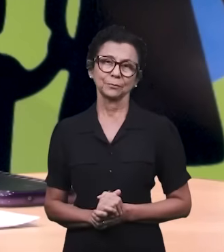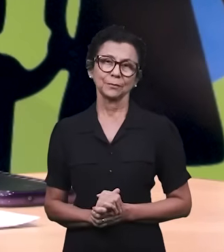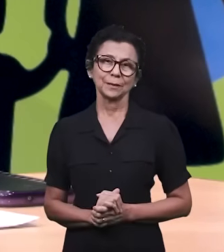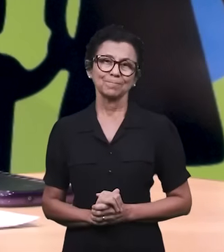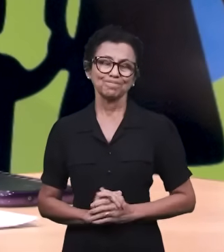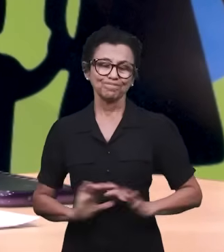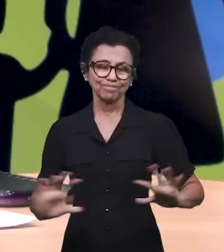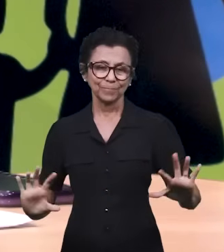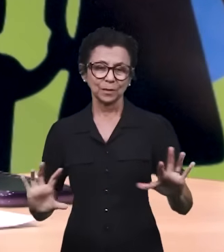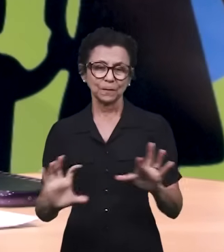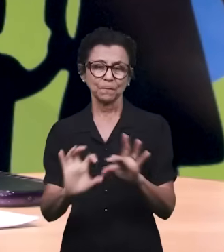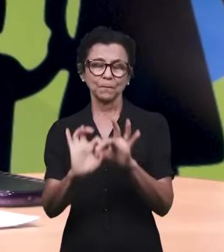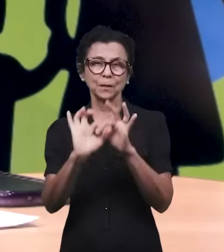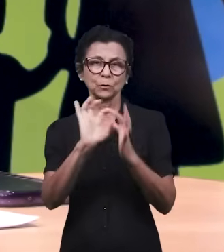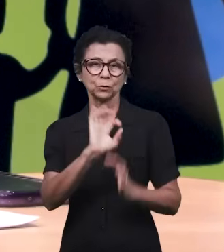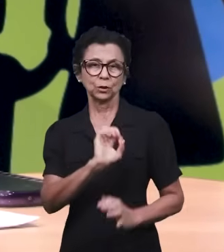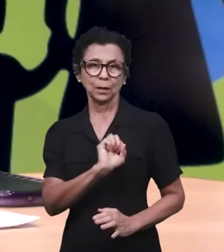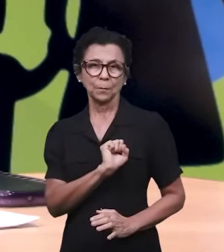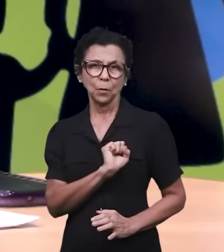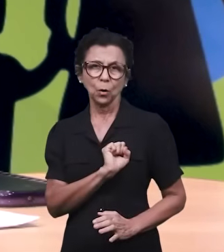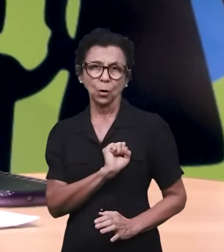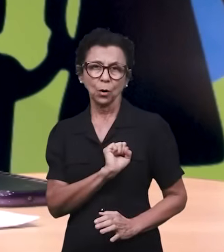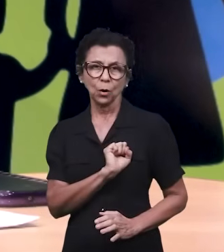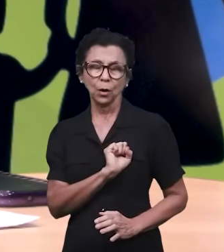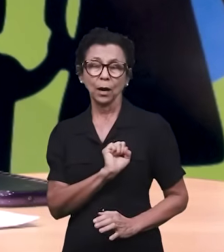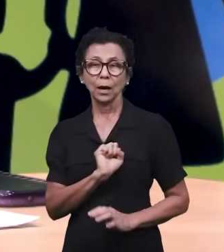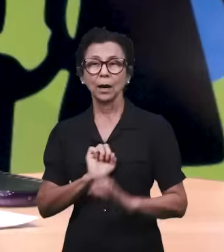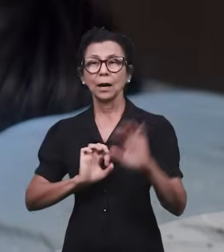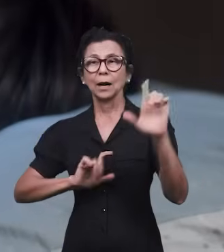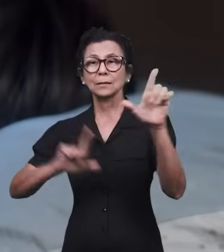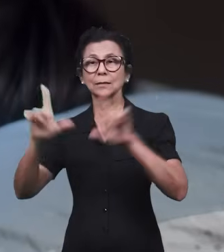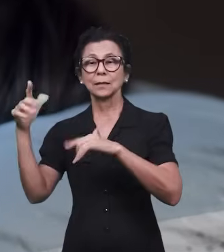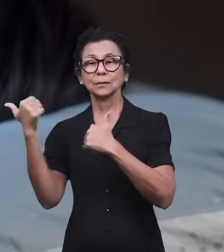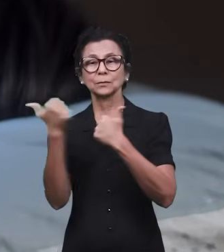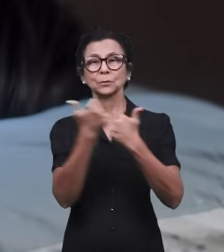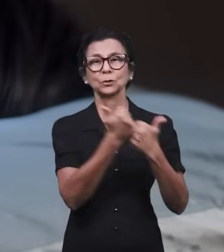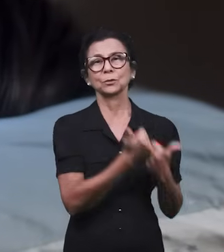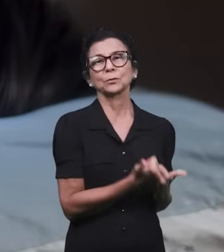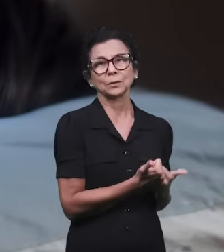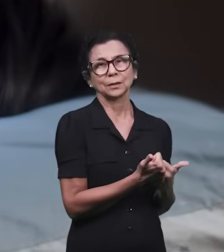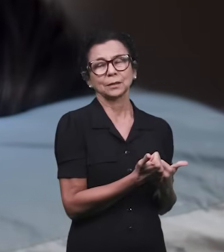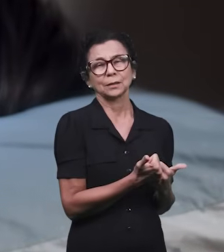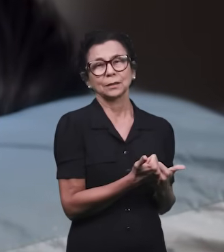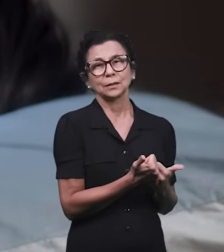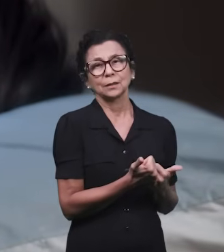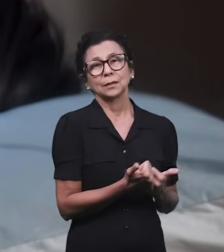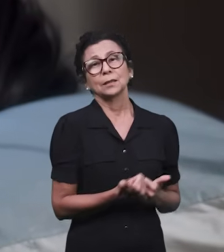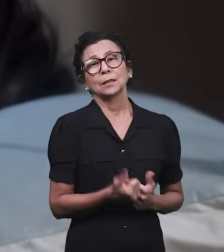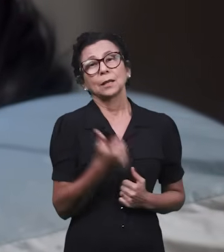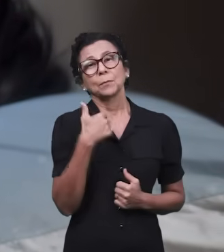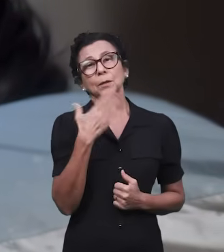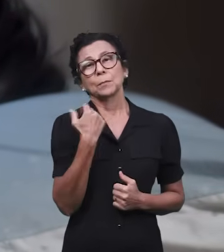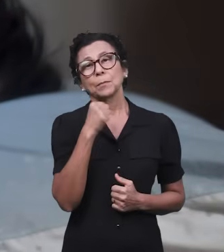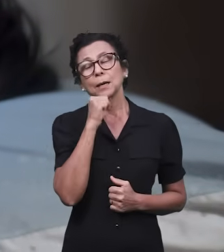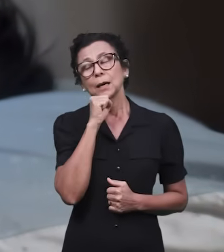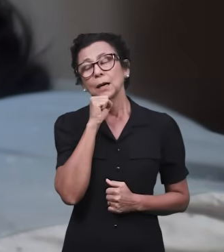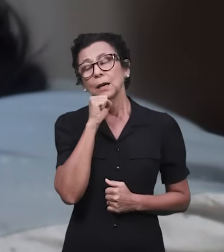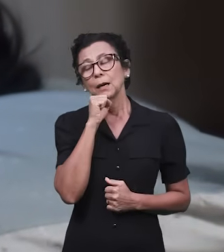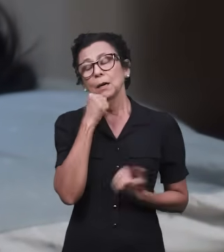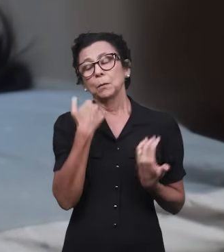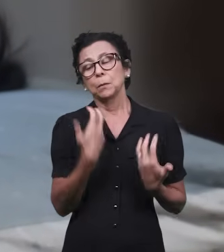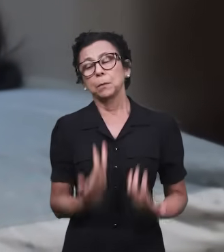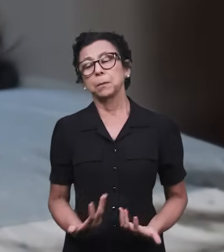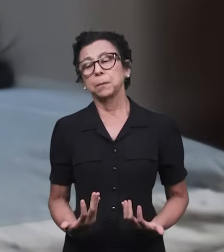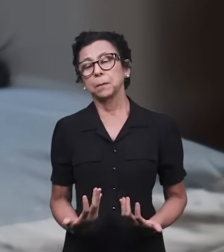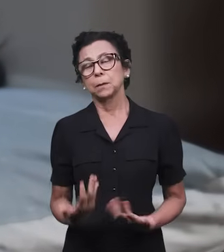eles estão sendo substituídos pelas telas. E os pais, muitas vezes, eles chegam cansados em casa, né? E aí